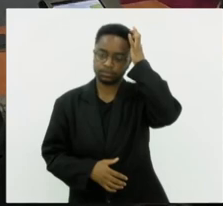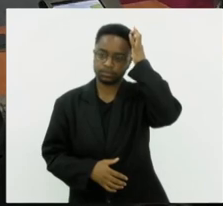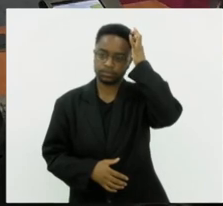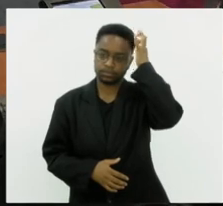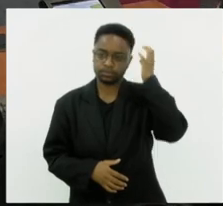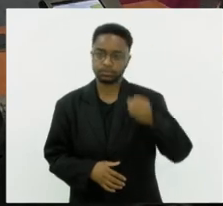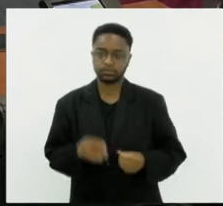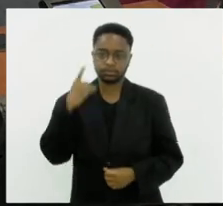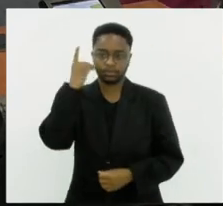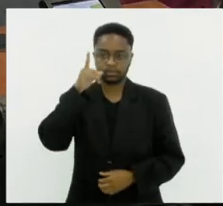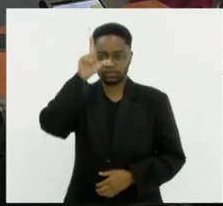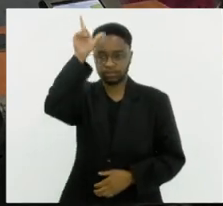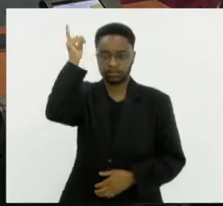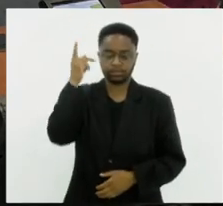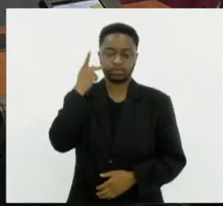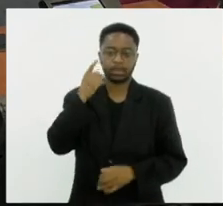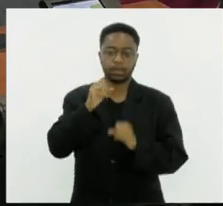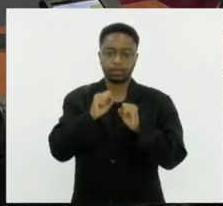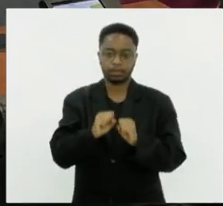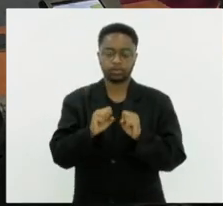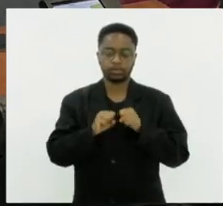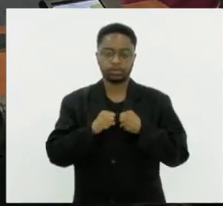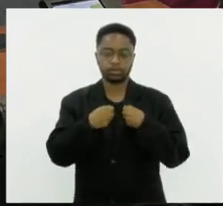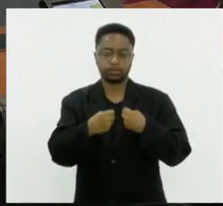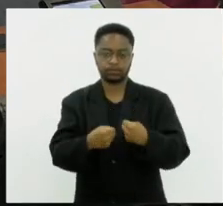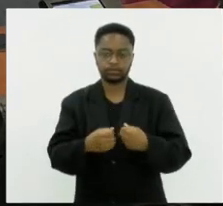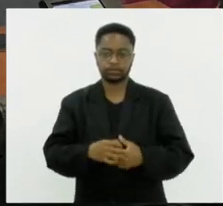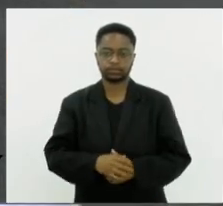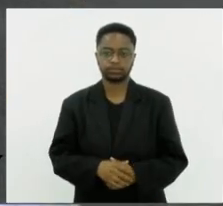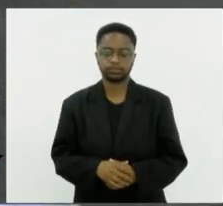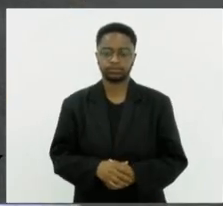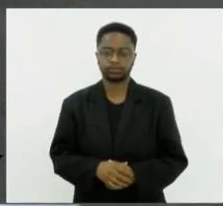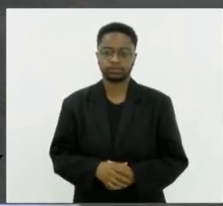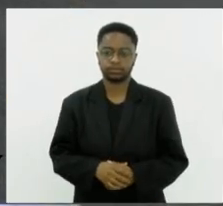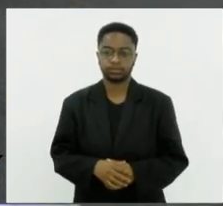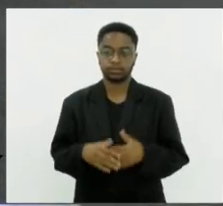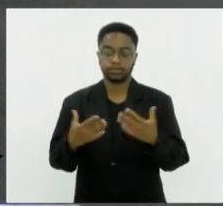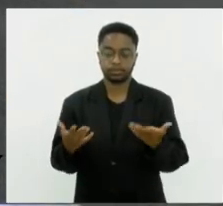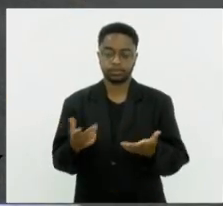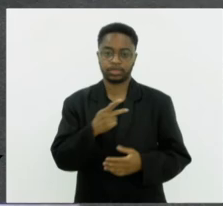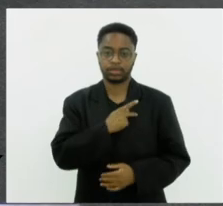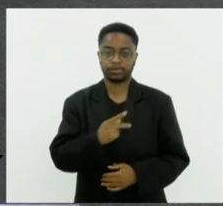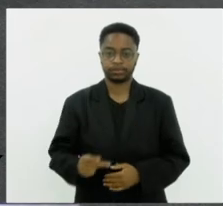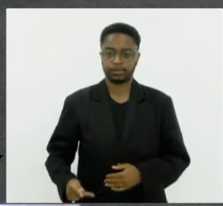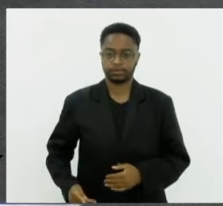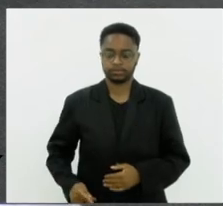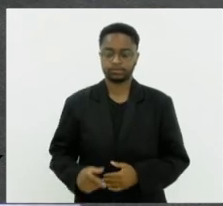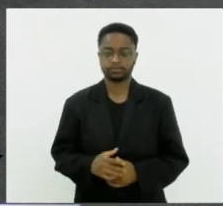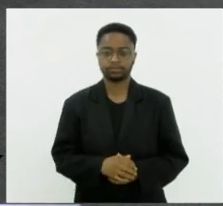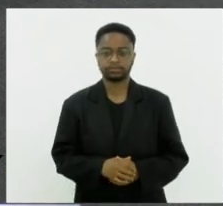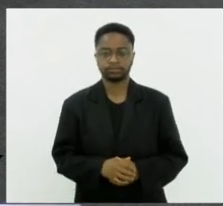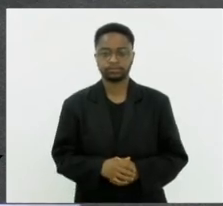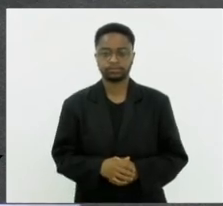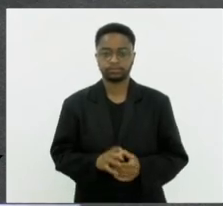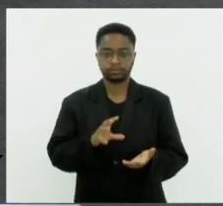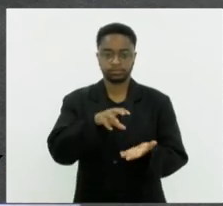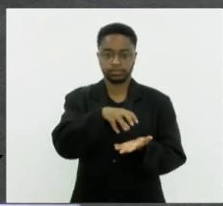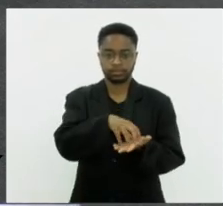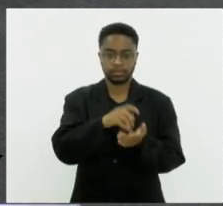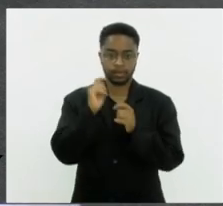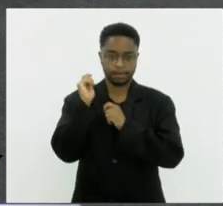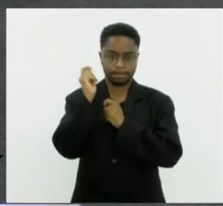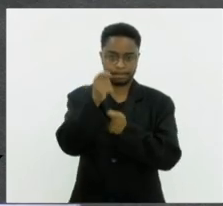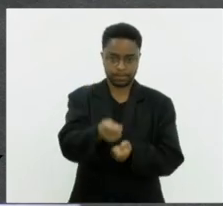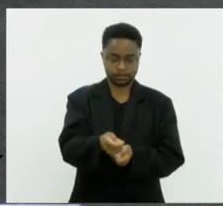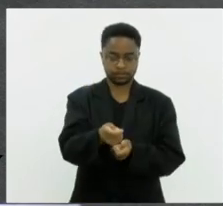Deputado Luiz Paulo, pode fazer o seu, sua defesa. Senhora presidente, o setor pesqueiro...